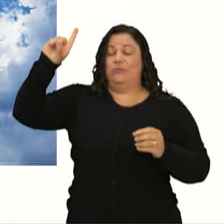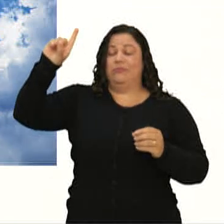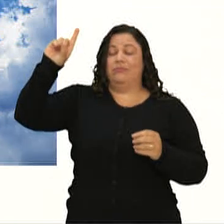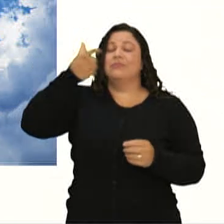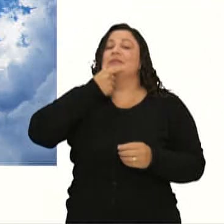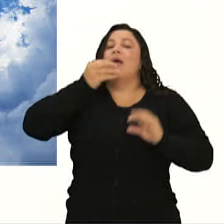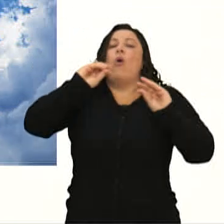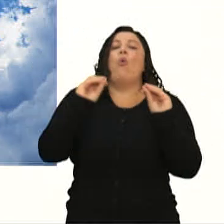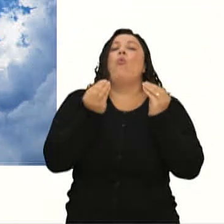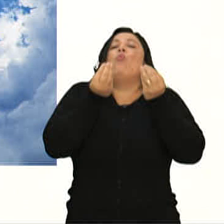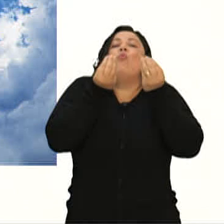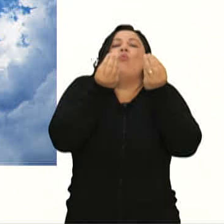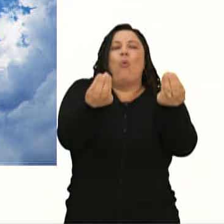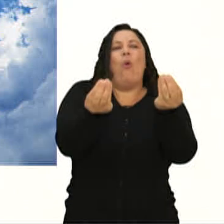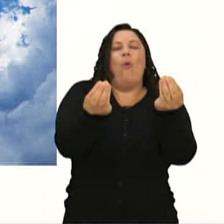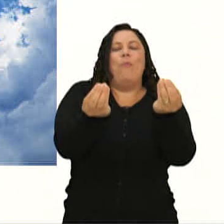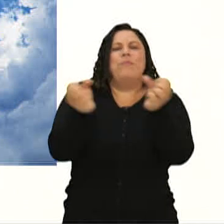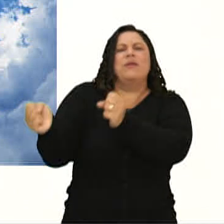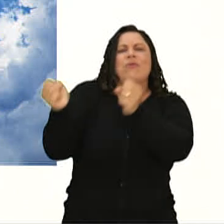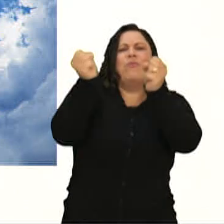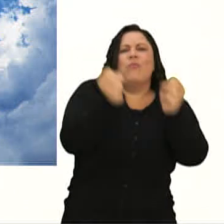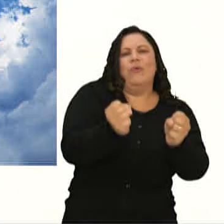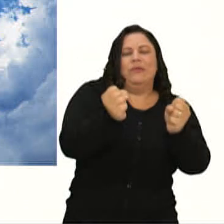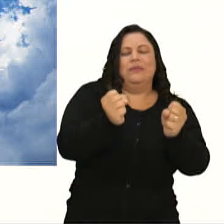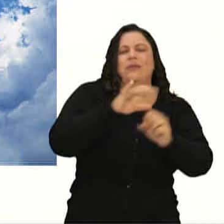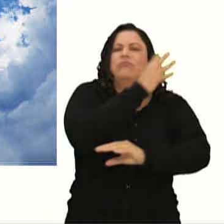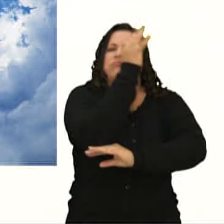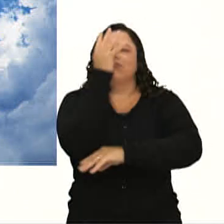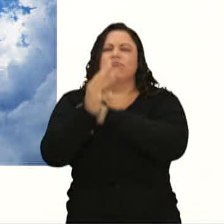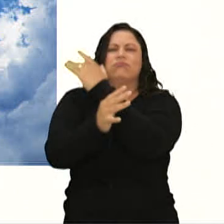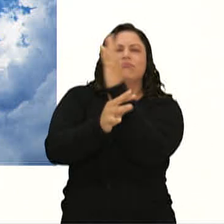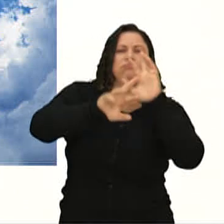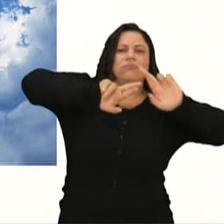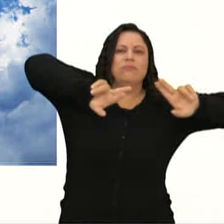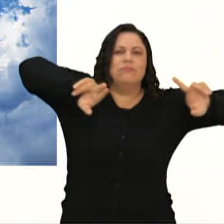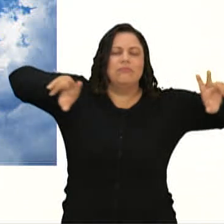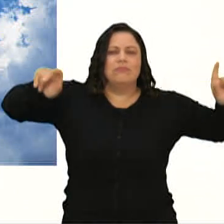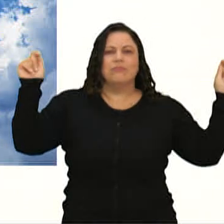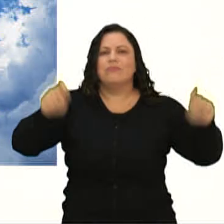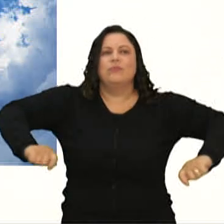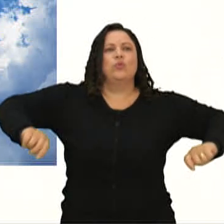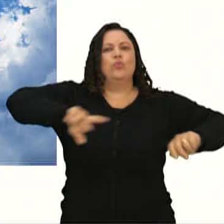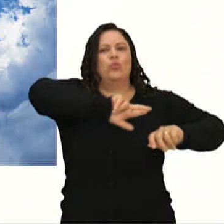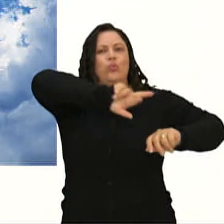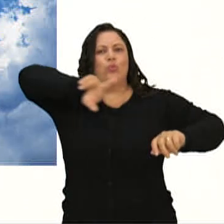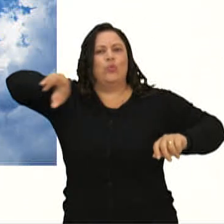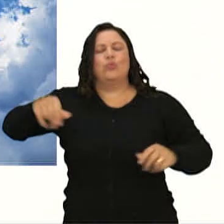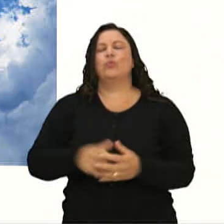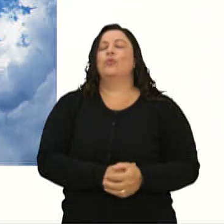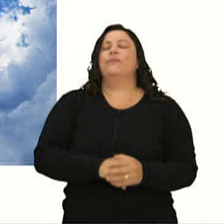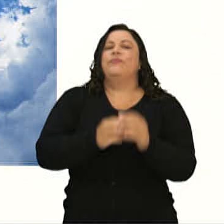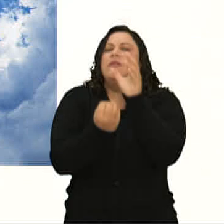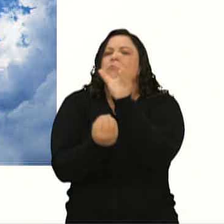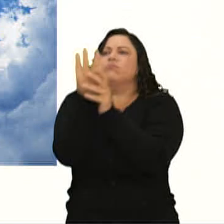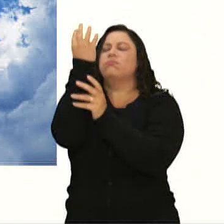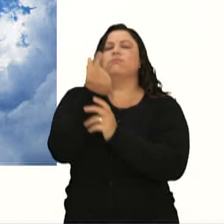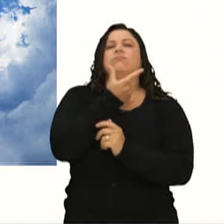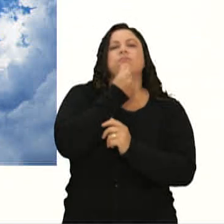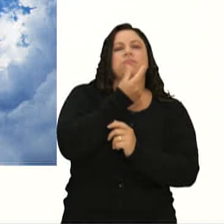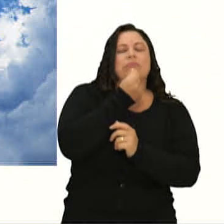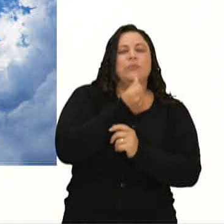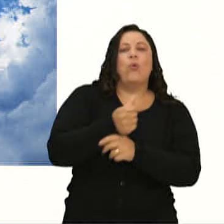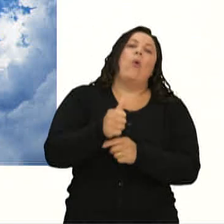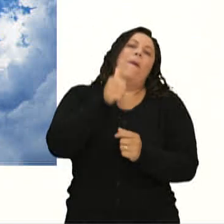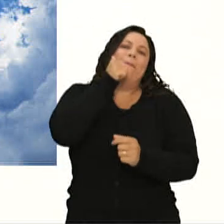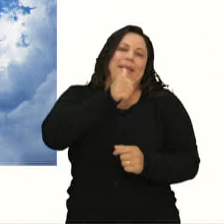sua imagem e semelhança. Criou o homem e a mulher. Sejam fecundos, multiplicai-vos e enchei e